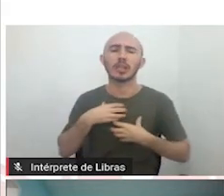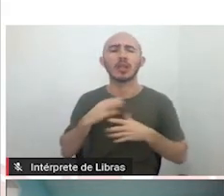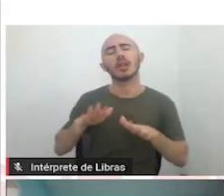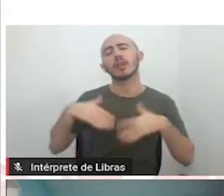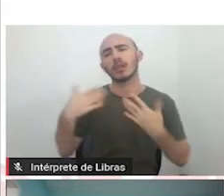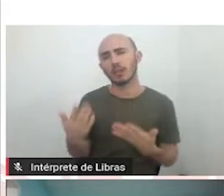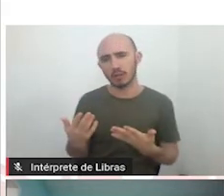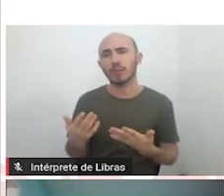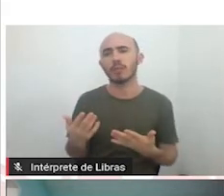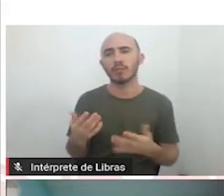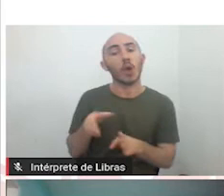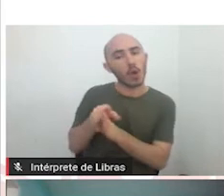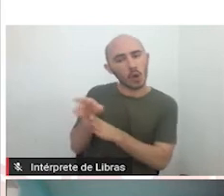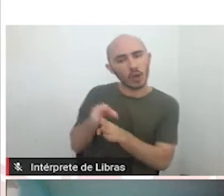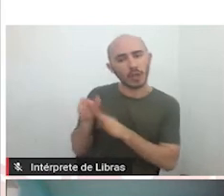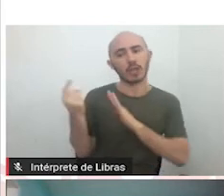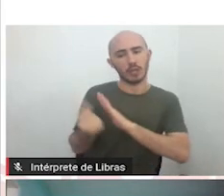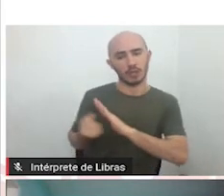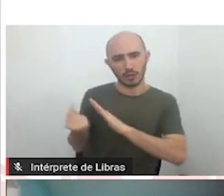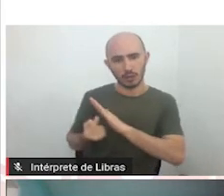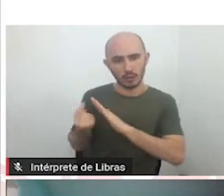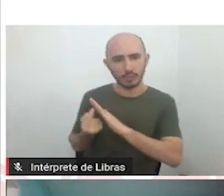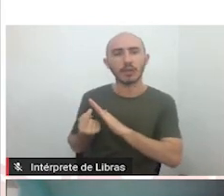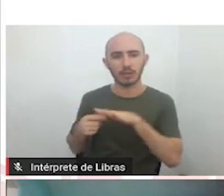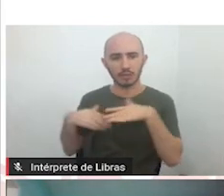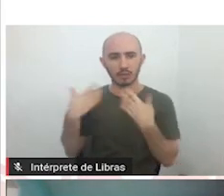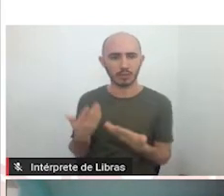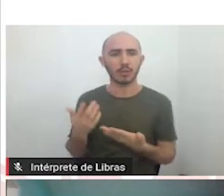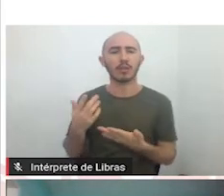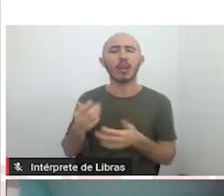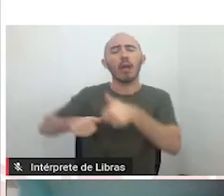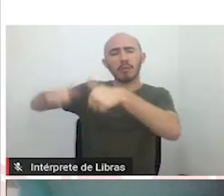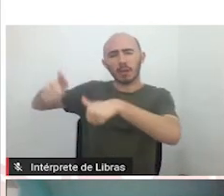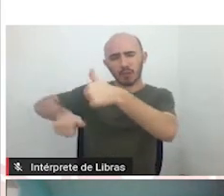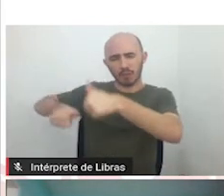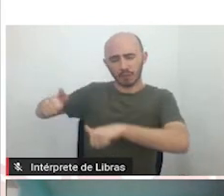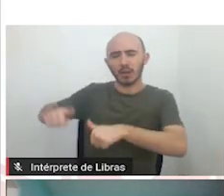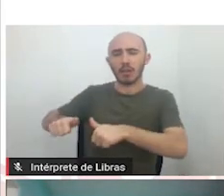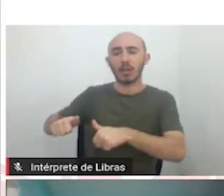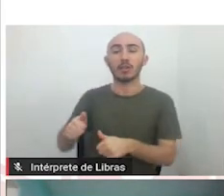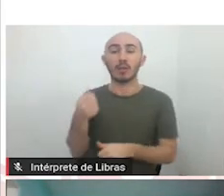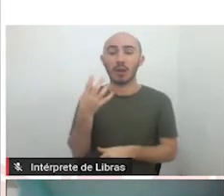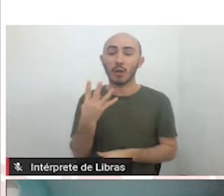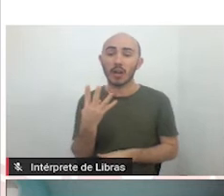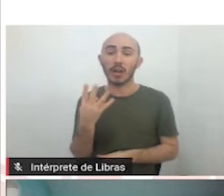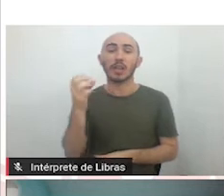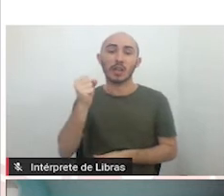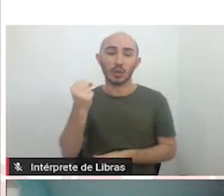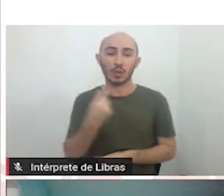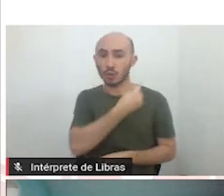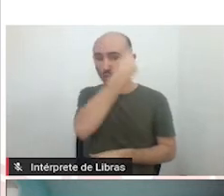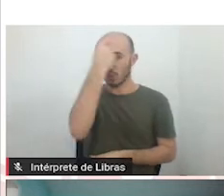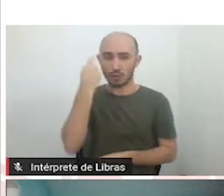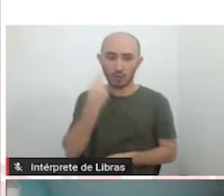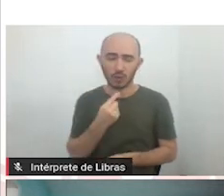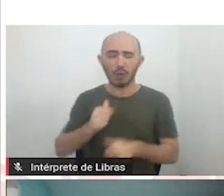para o domicílio para ficar isolado e vai tentar reavaliar esse paciente 48 horas. Com a liberação do